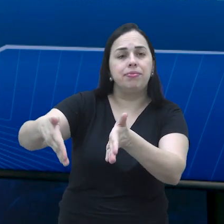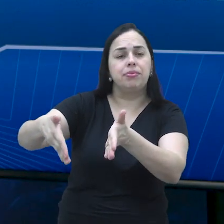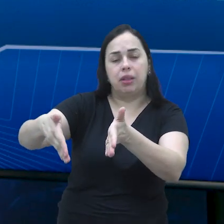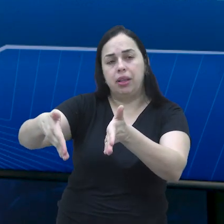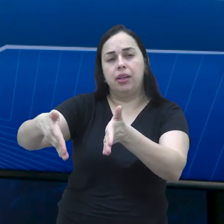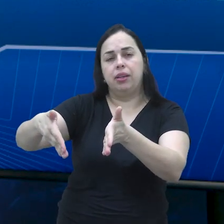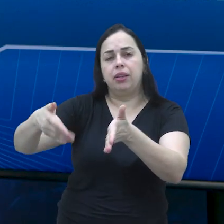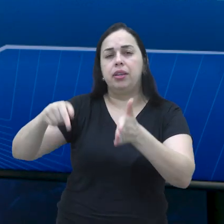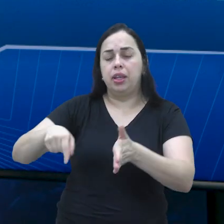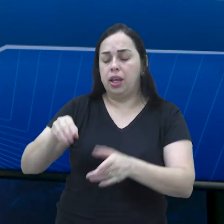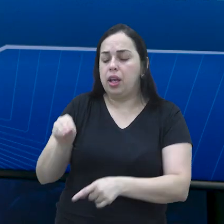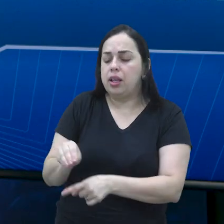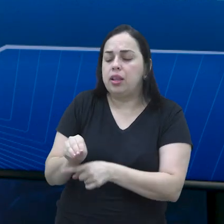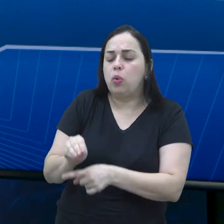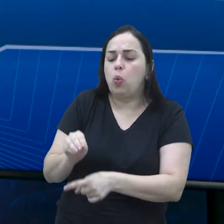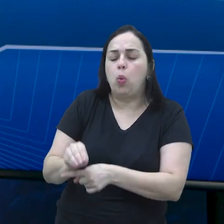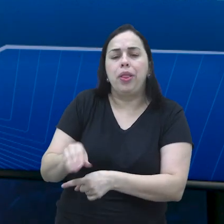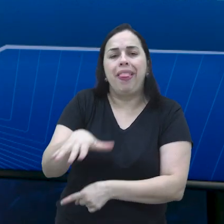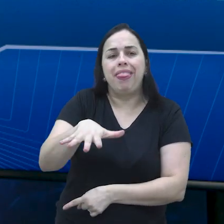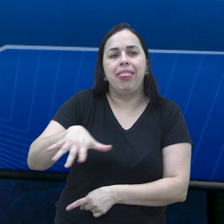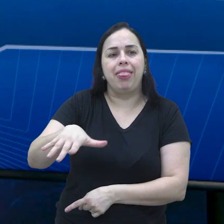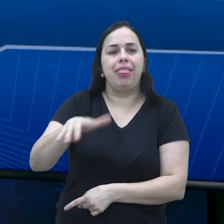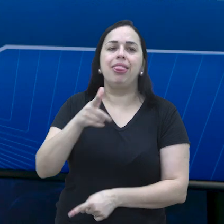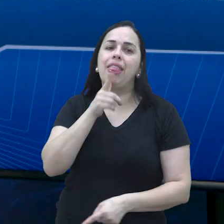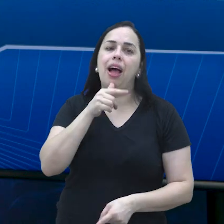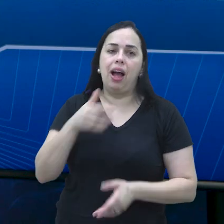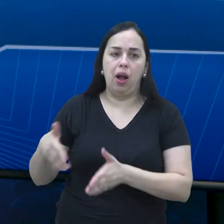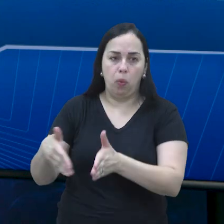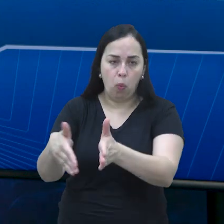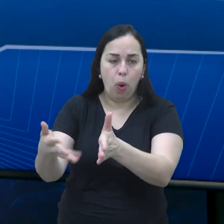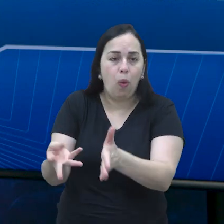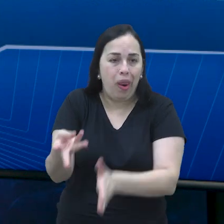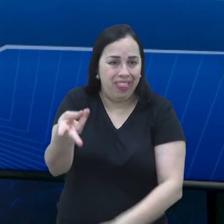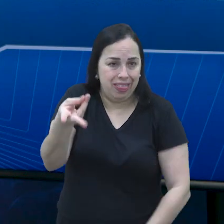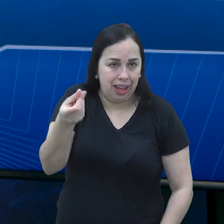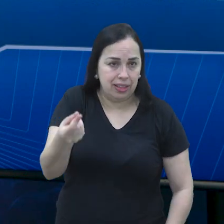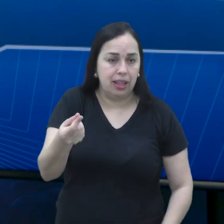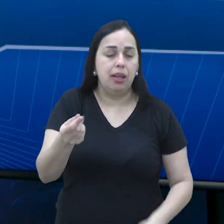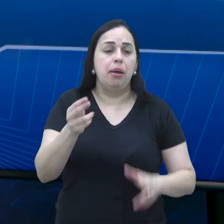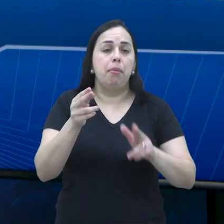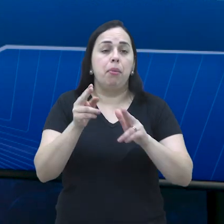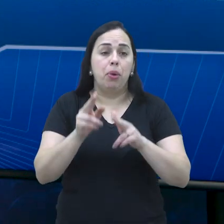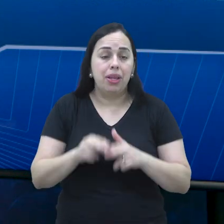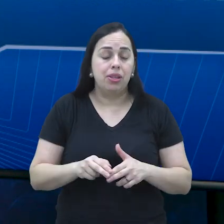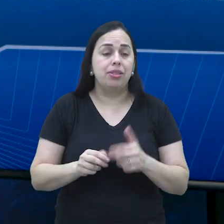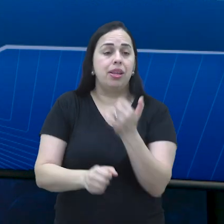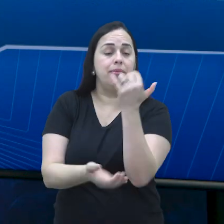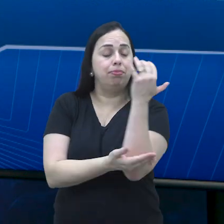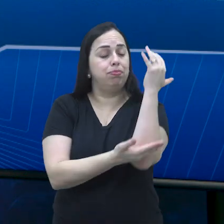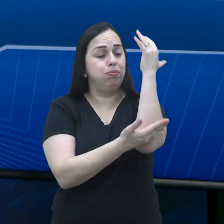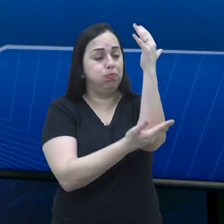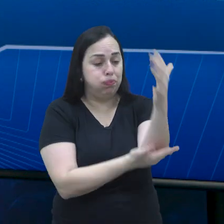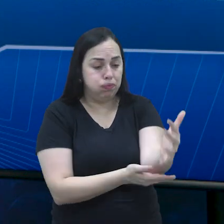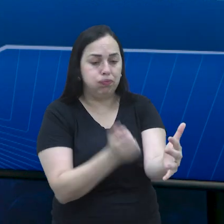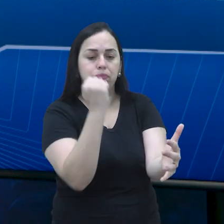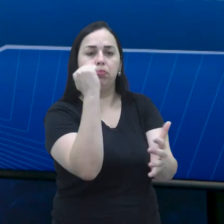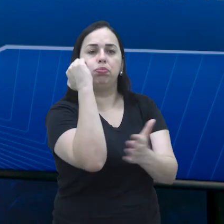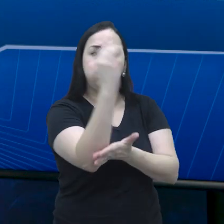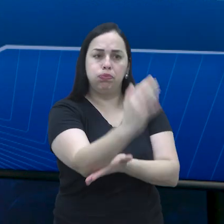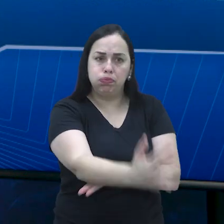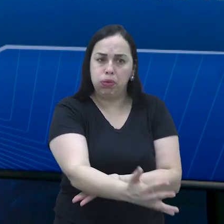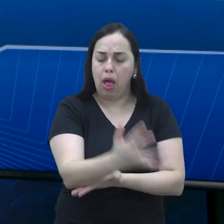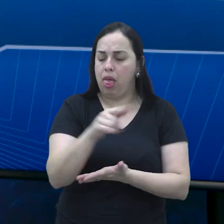hídricos que justamente preservam a qualidade desses ambientes. Então, quando a gente tem ações de desmatamento, a gente está